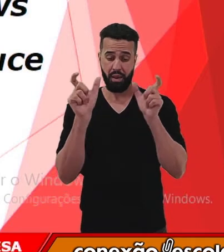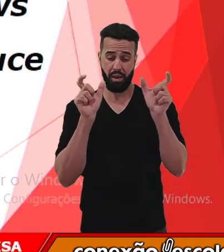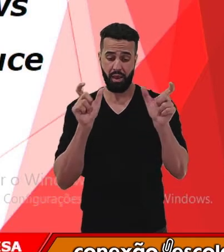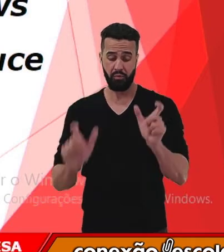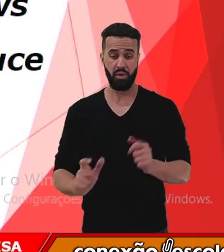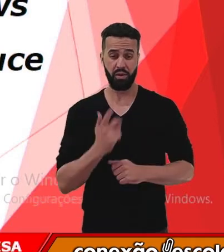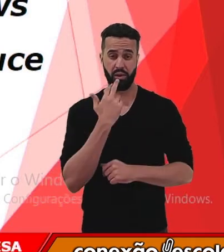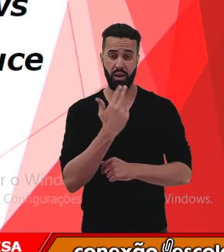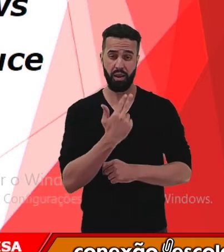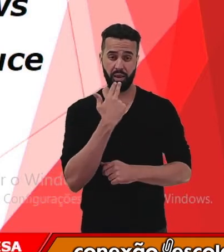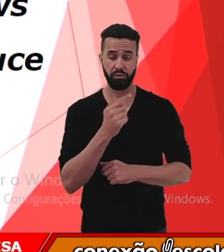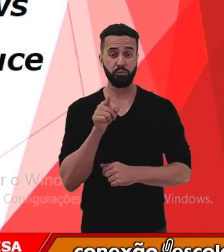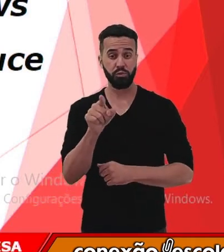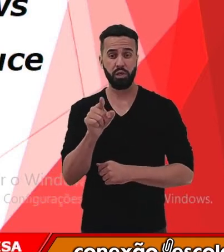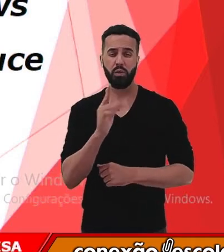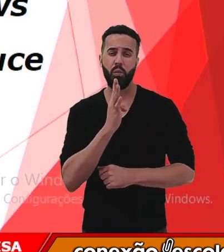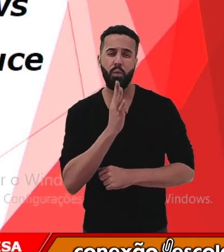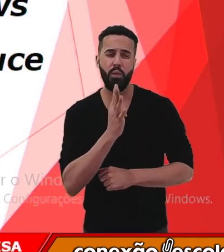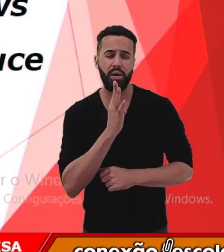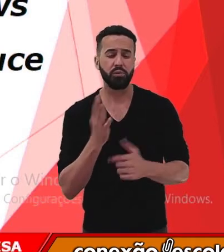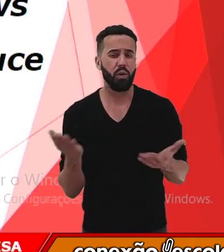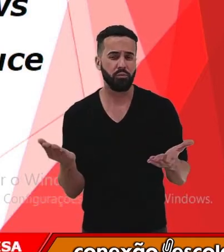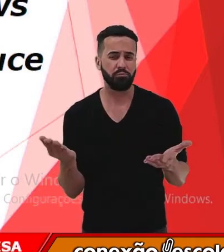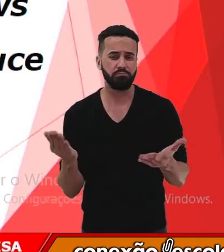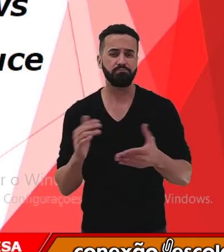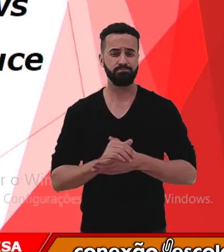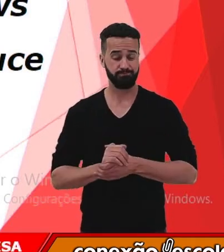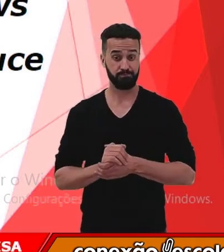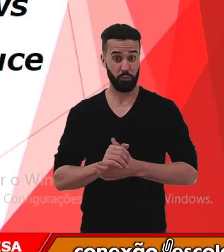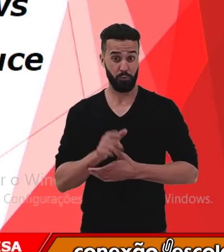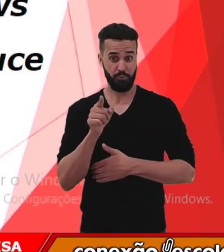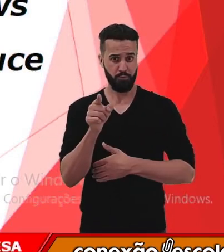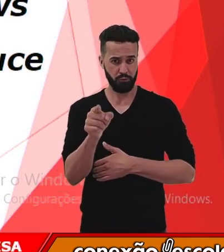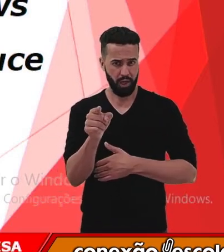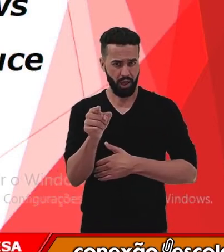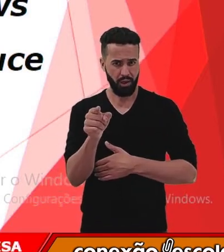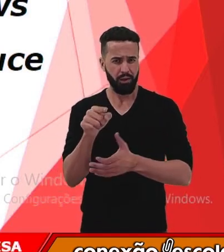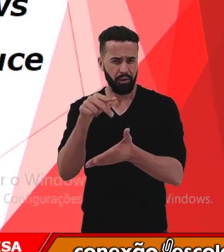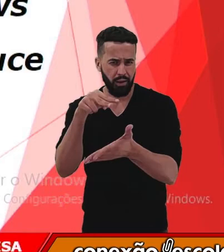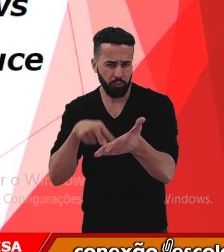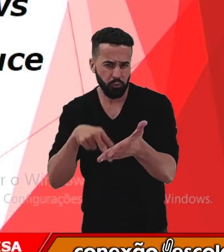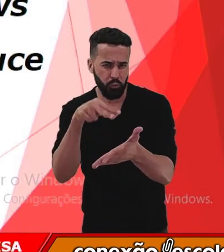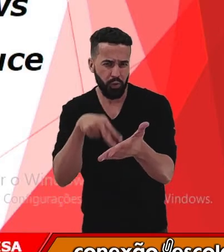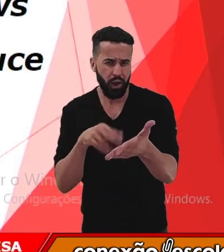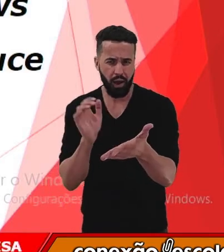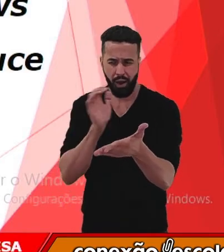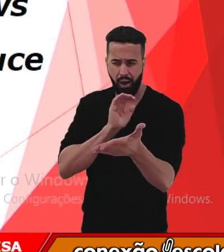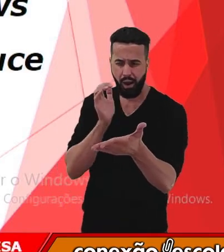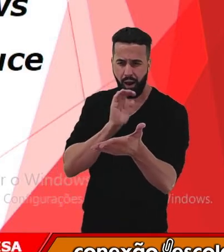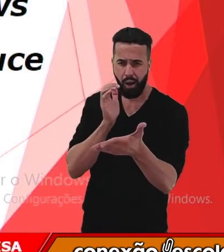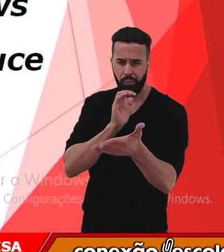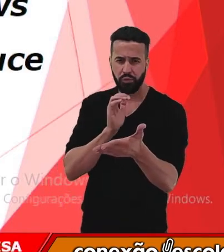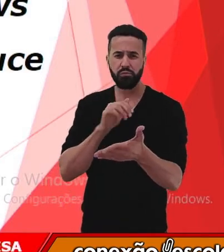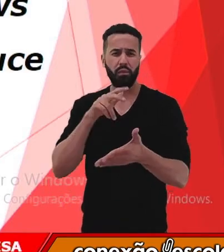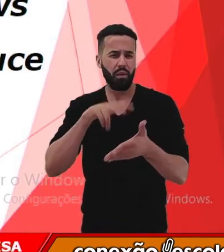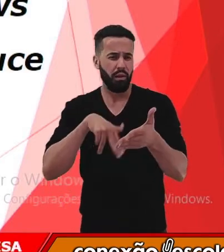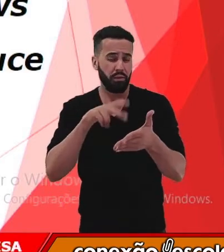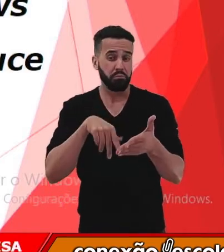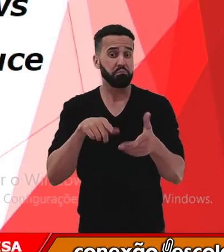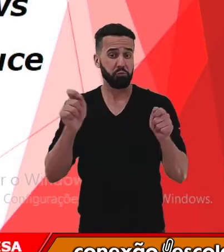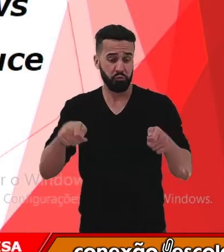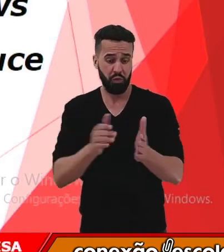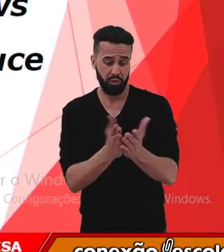sendo cognata você conhece? Faça uma leitura rápida, observe, se possível for, anote aí no seu